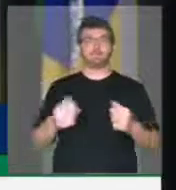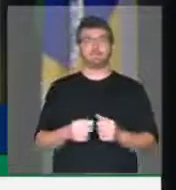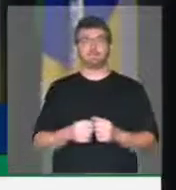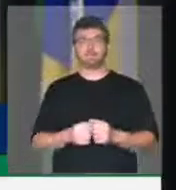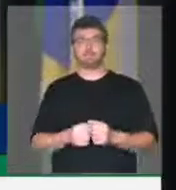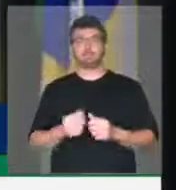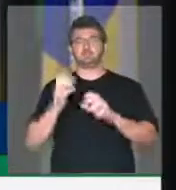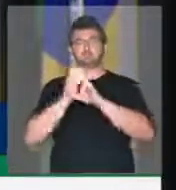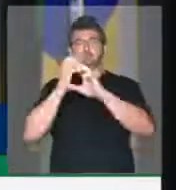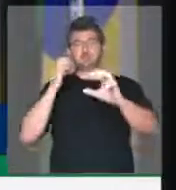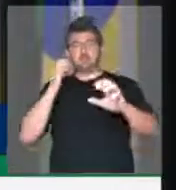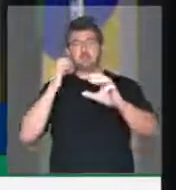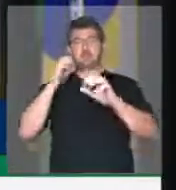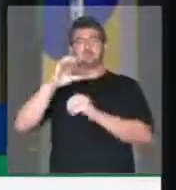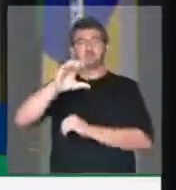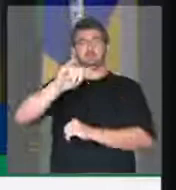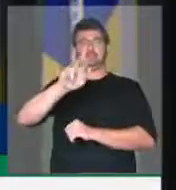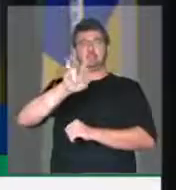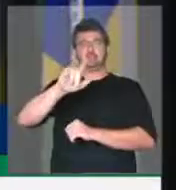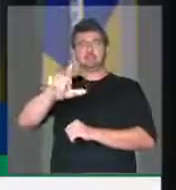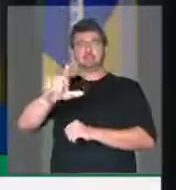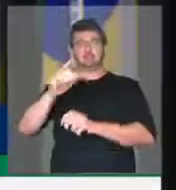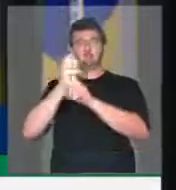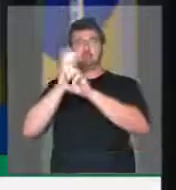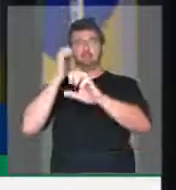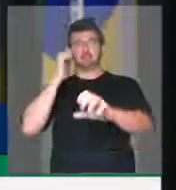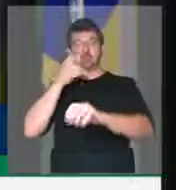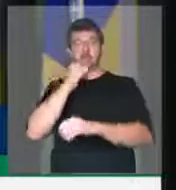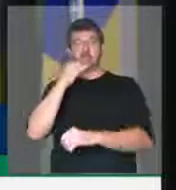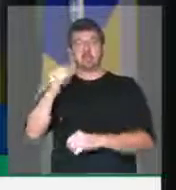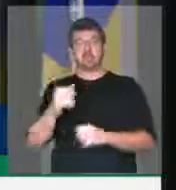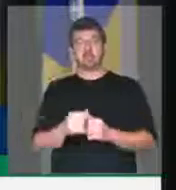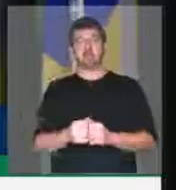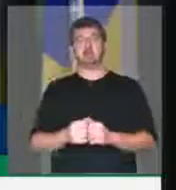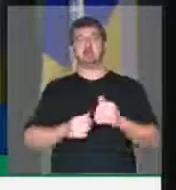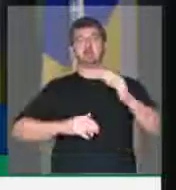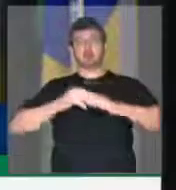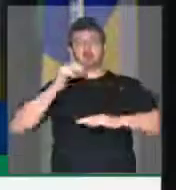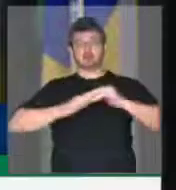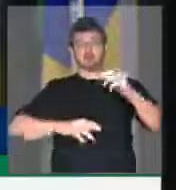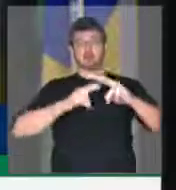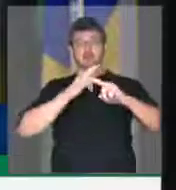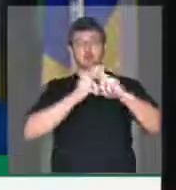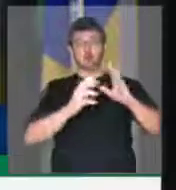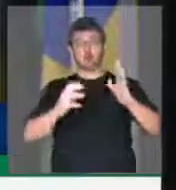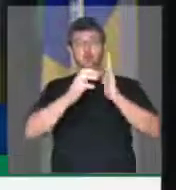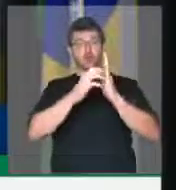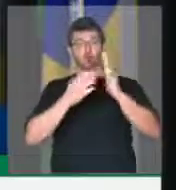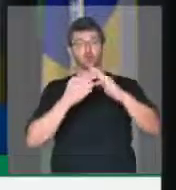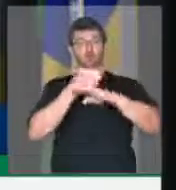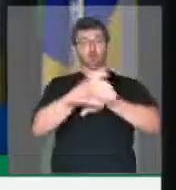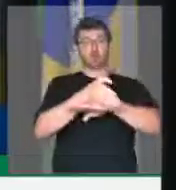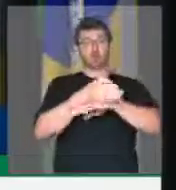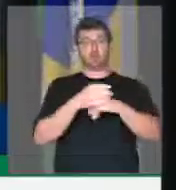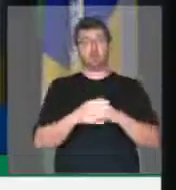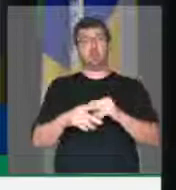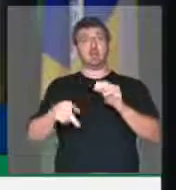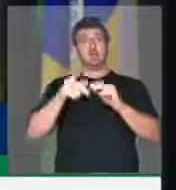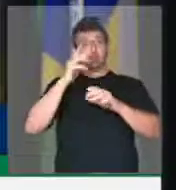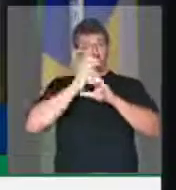em engenharia civil e engenharia elétrica. Também do quadro técnico da Caixa para o concurso público de engenheira da